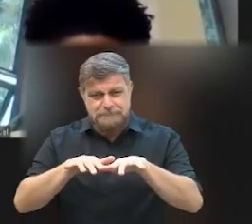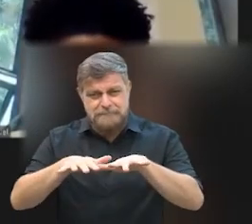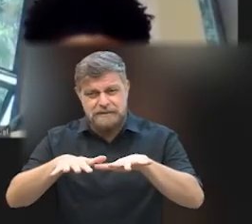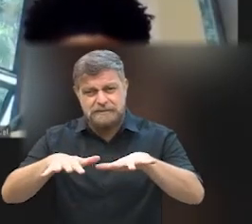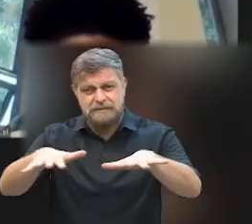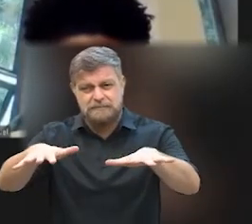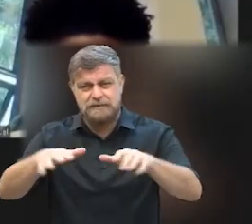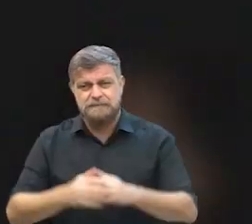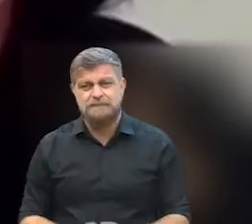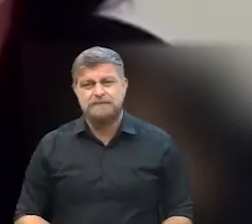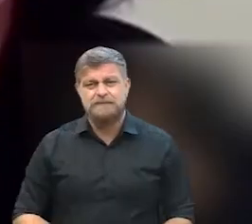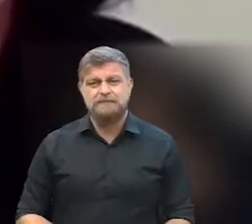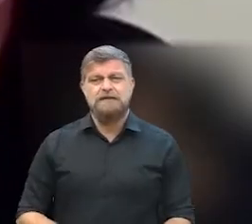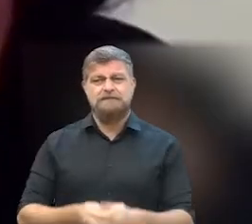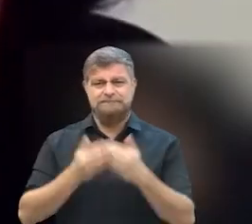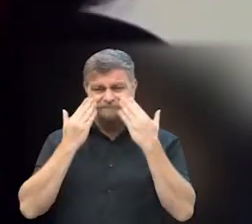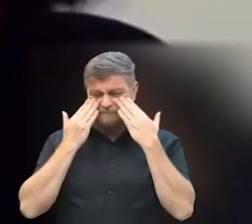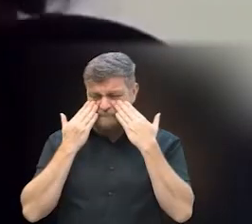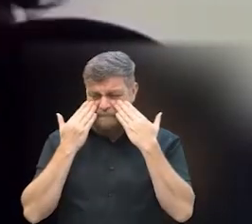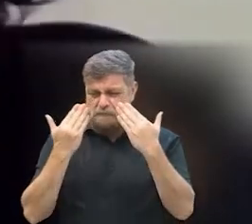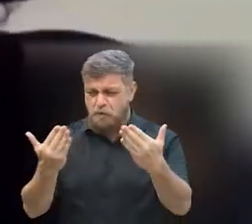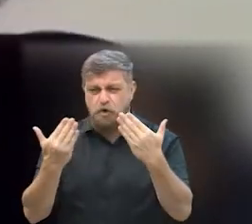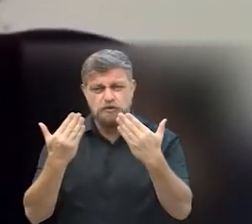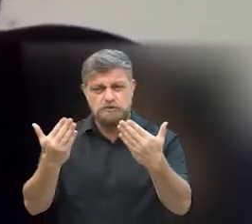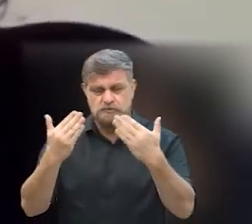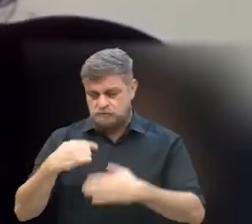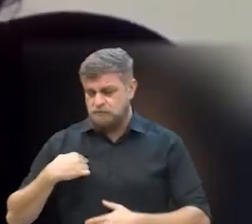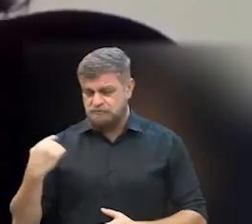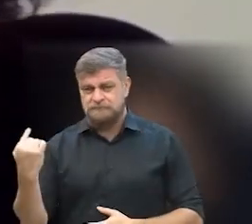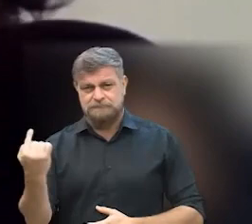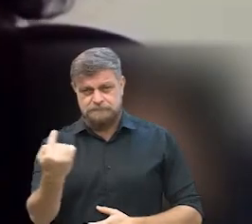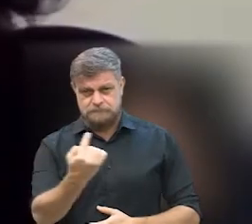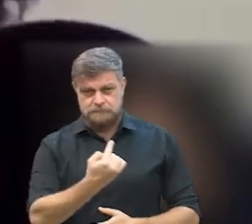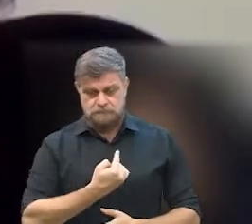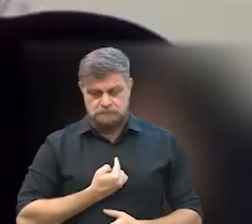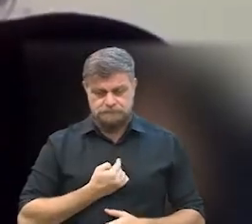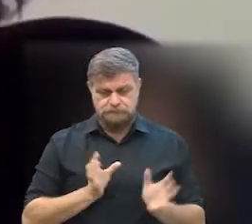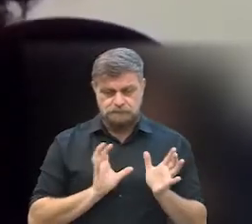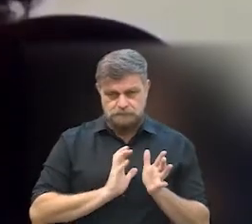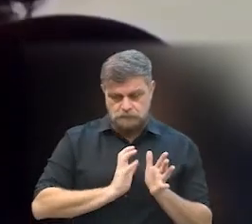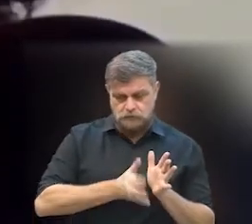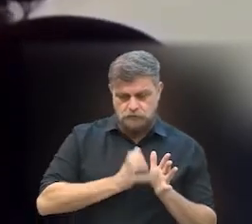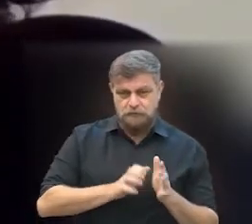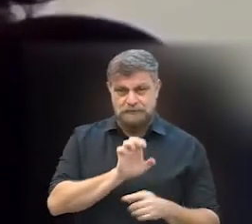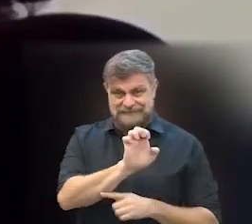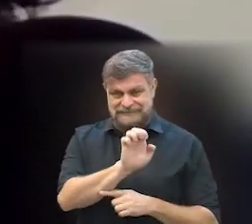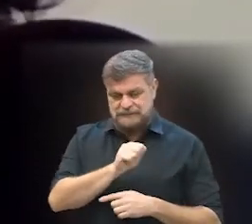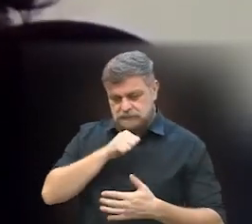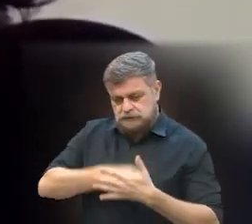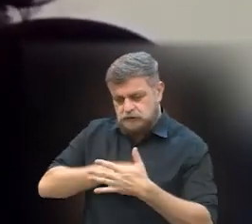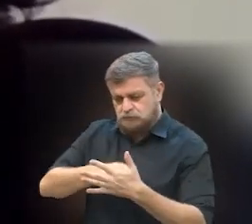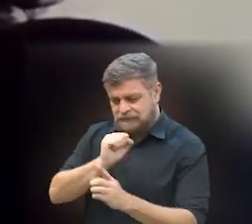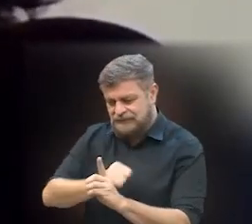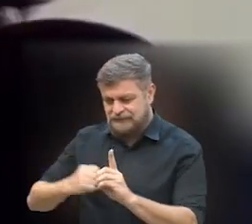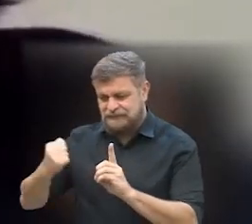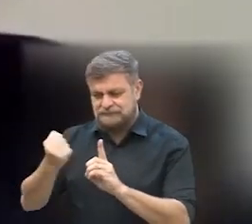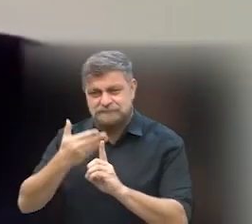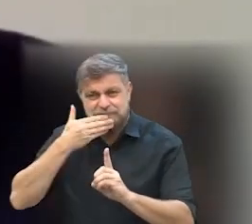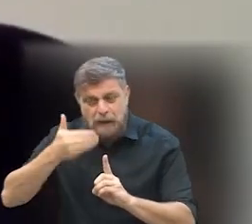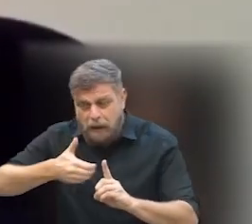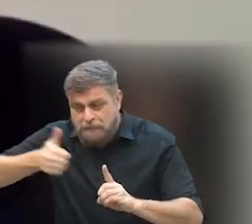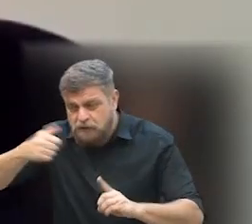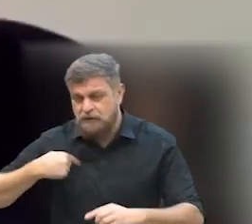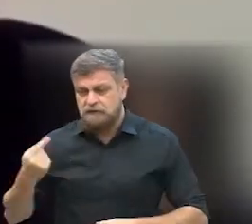da pandemia, ela escancarou aquilo que nós, militantes de esquerda, militantes para